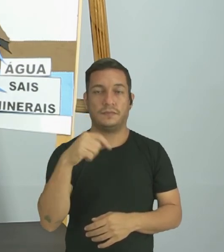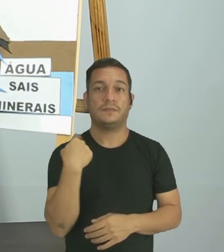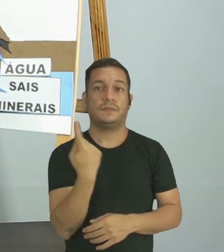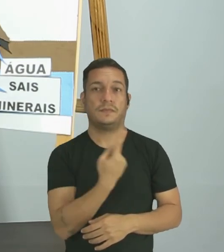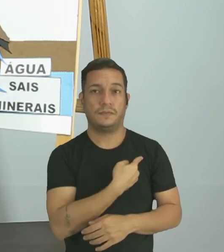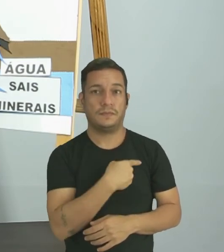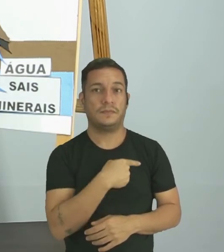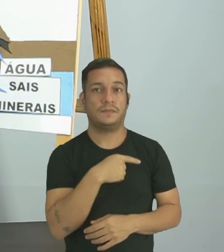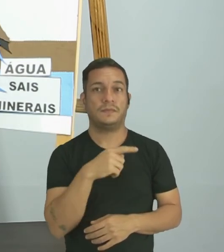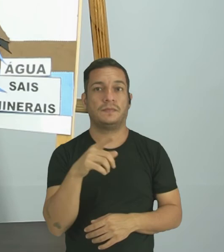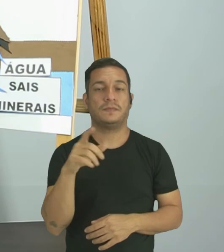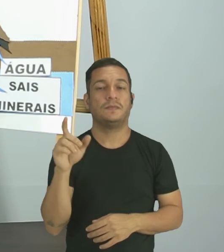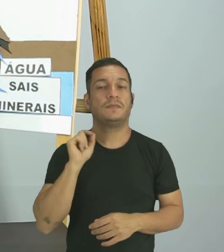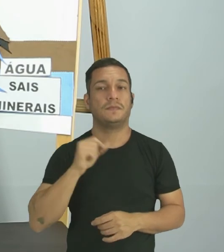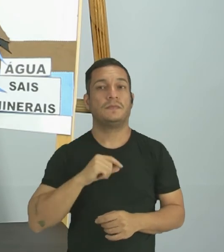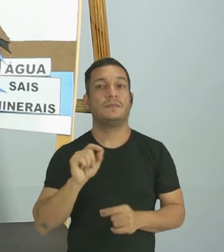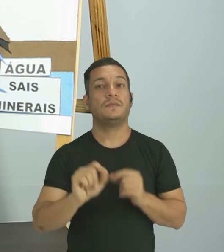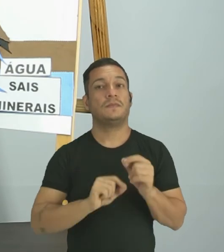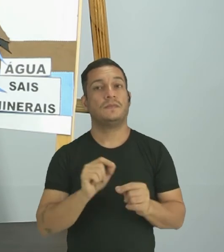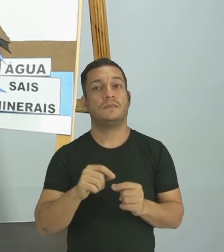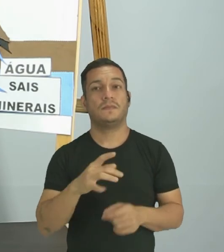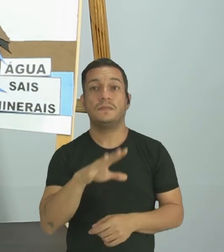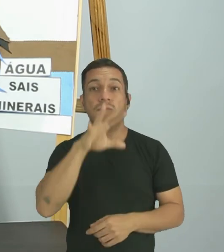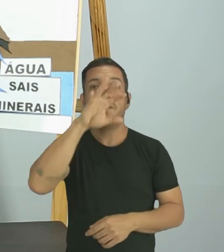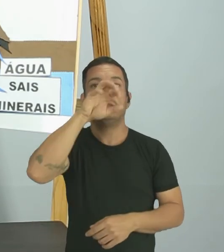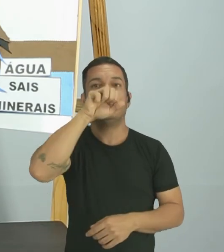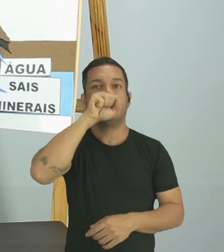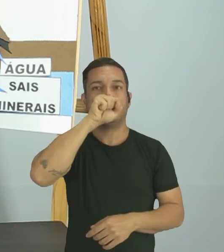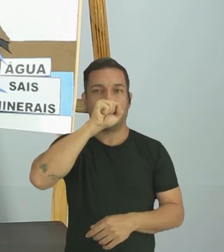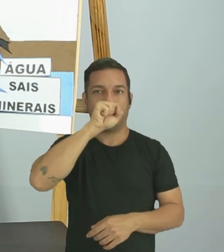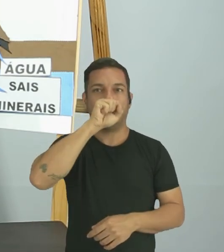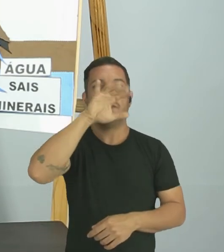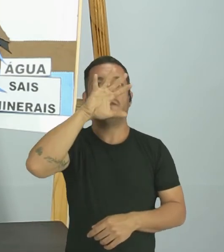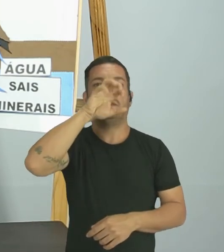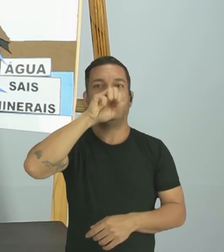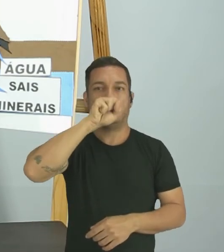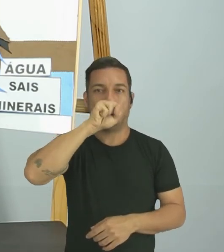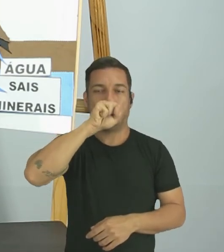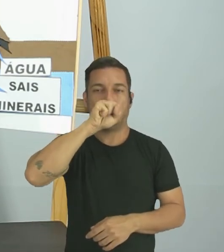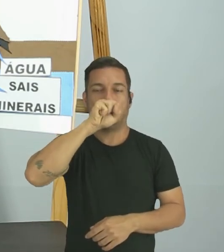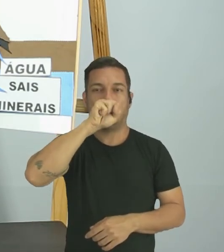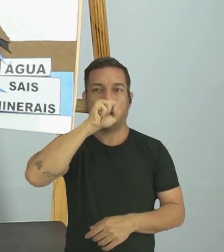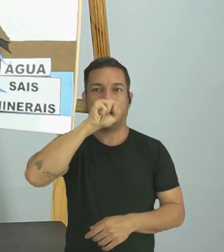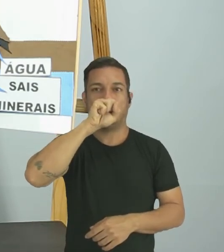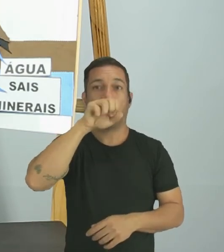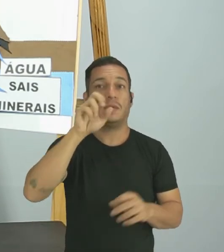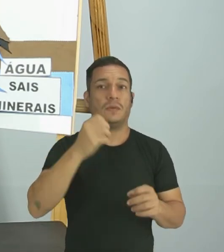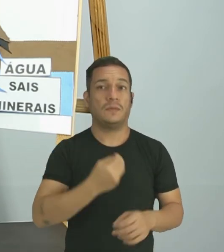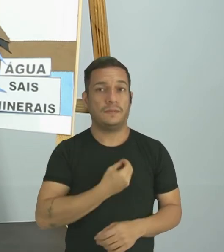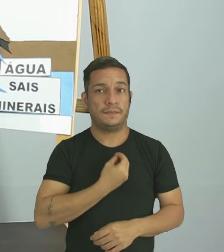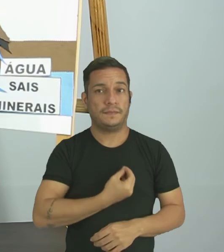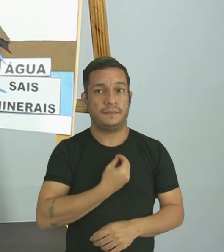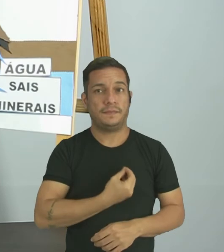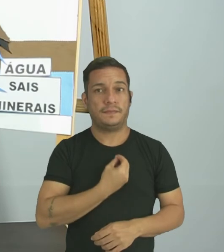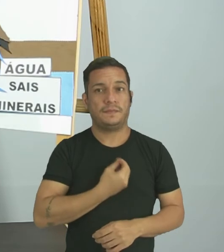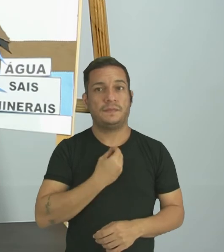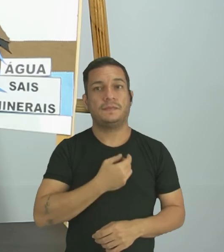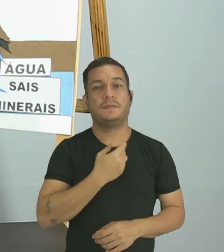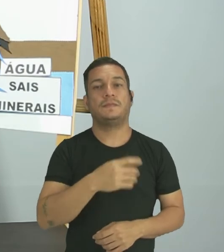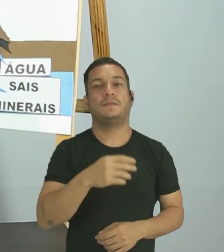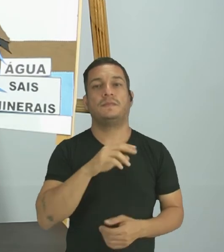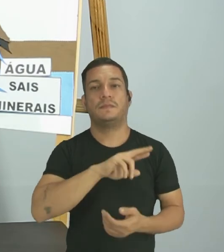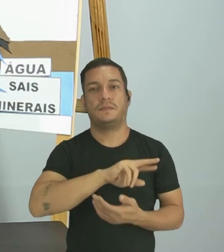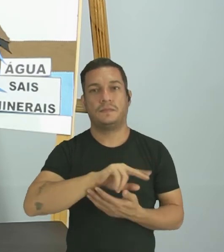nós recebemos esse oxigênio, nós respiramos esse oxigênio, os seres vivos, né? E as